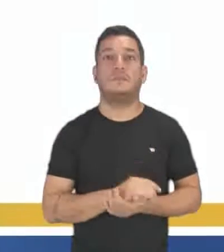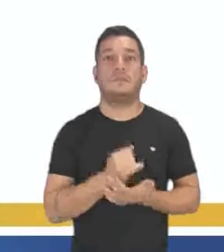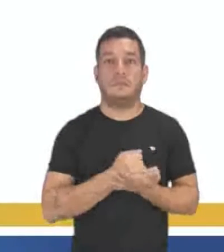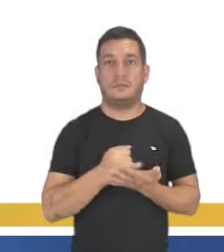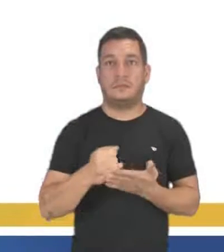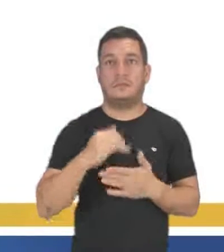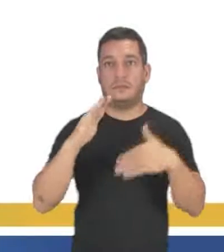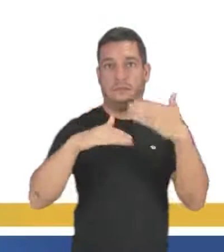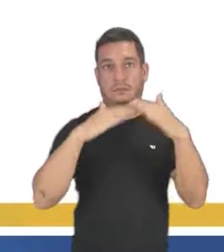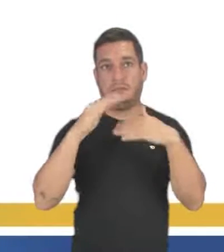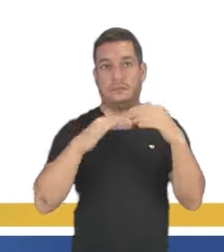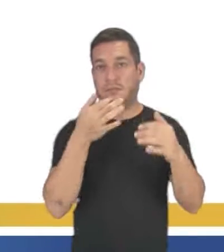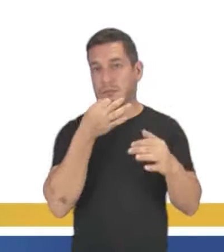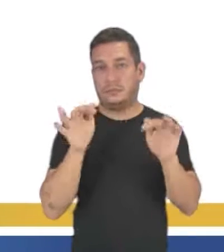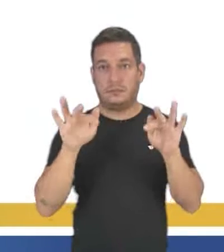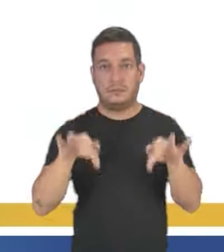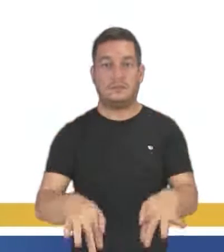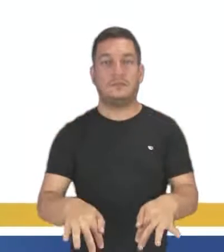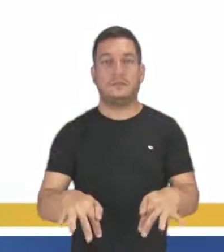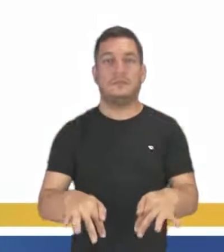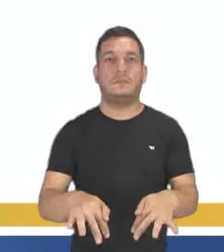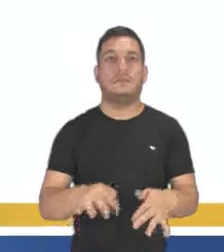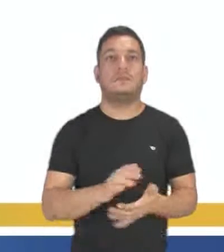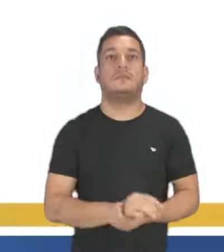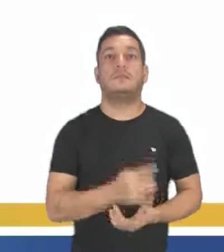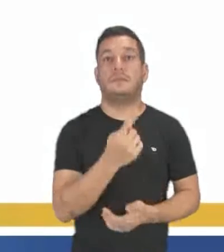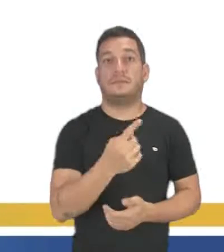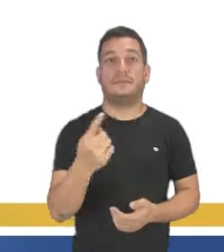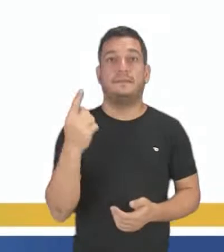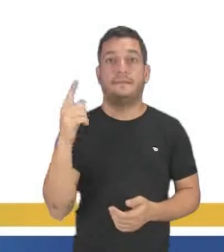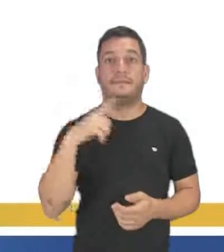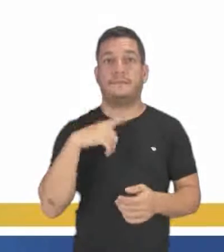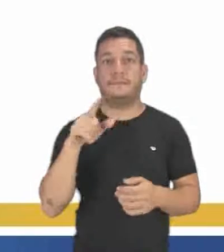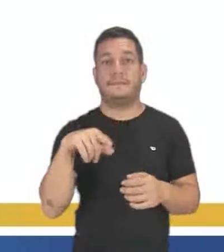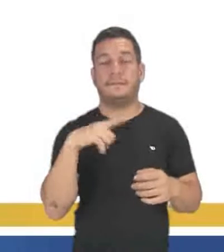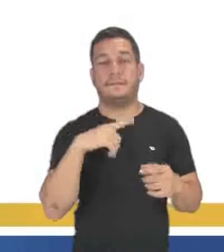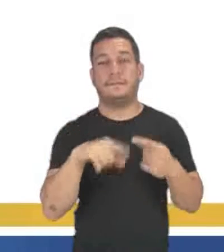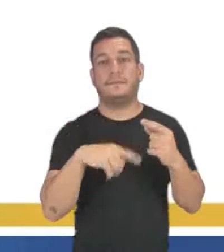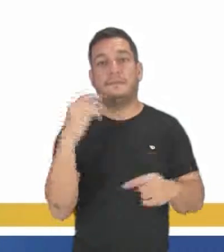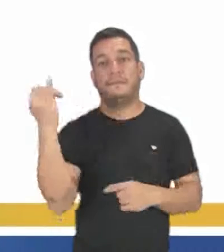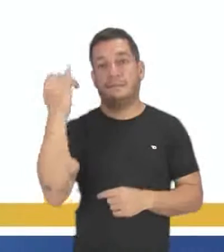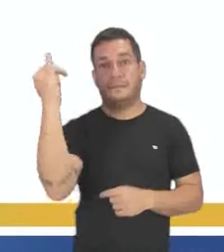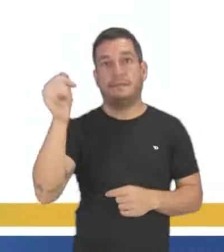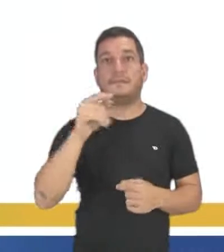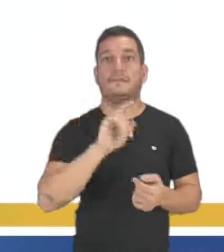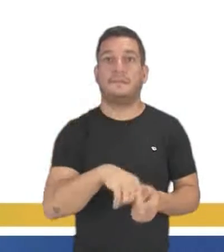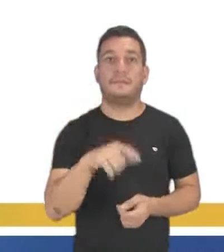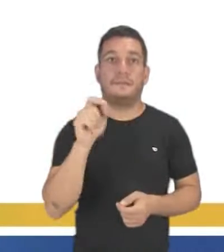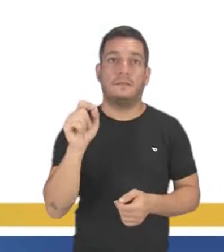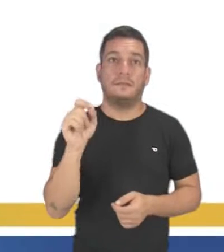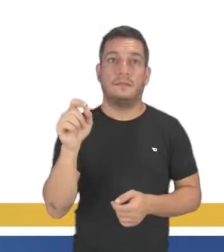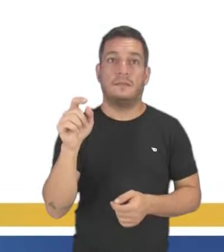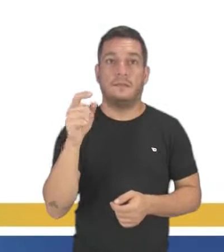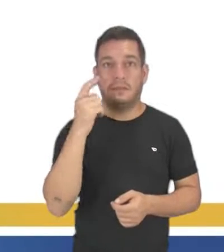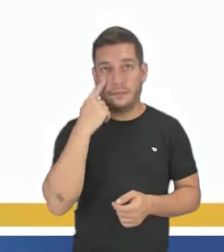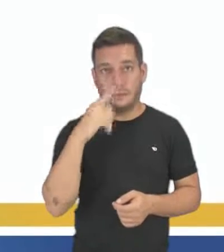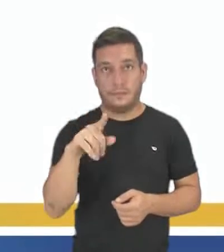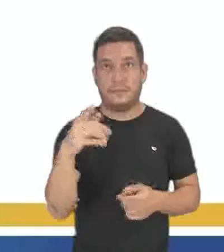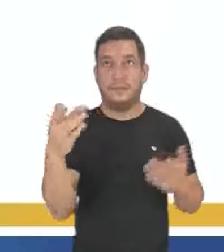raciocínio. E o contato com o leitor, que é essencial, ou seja, mantendo uma linha um